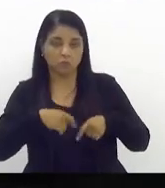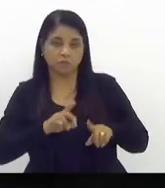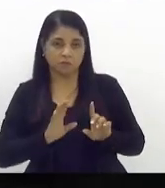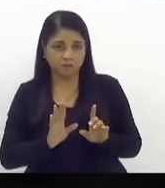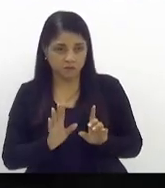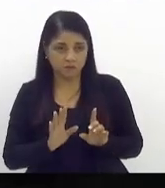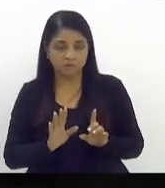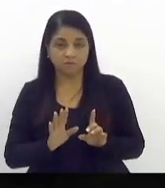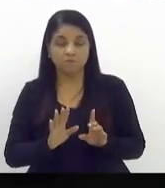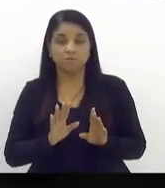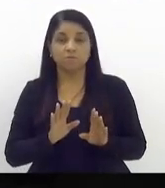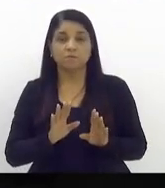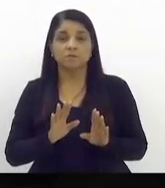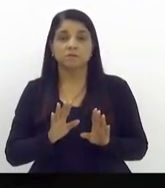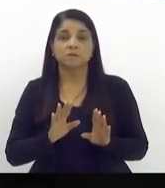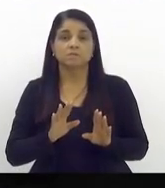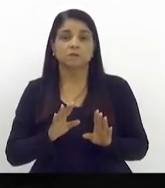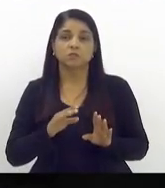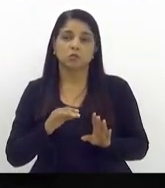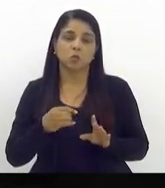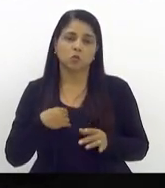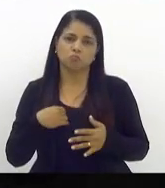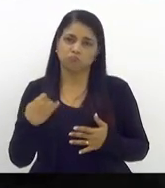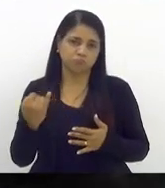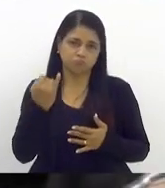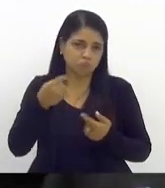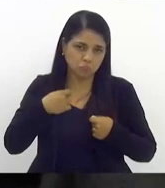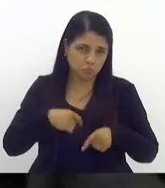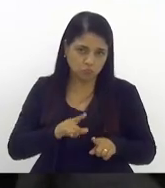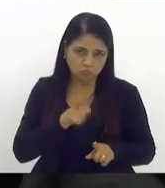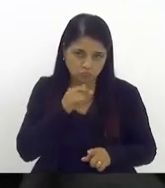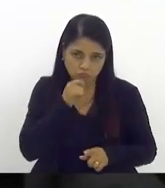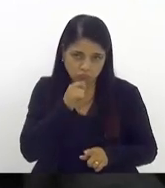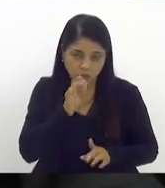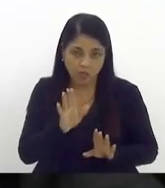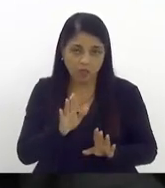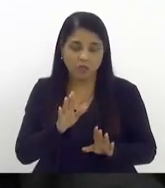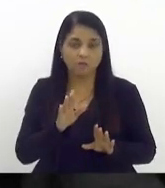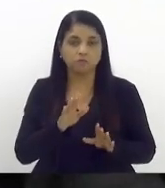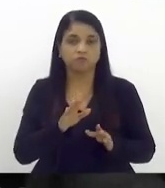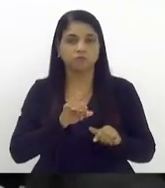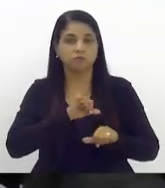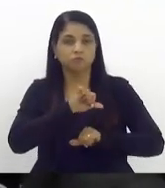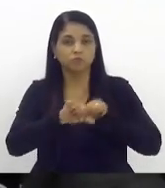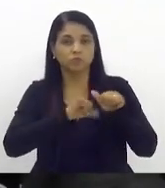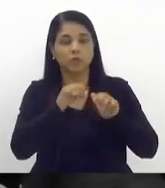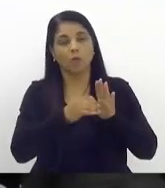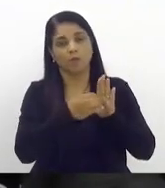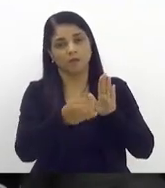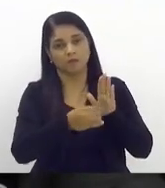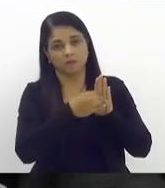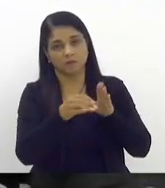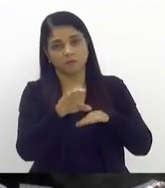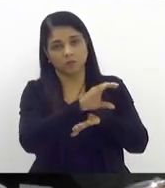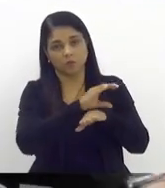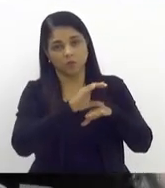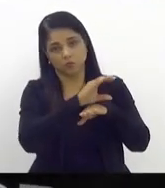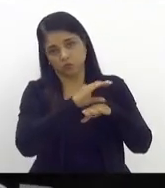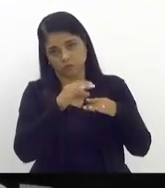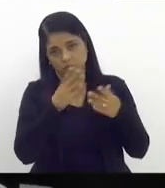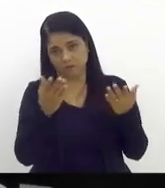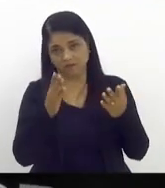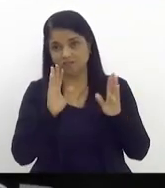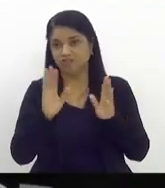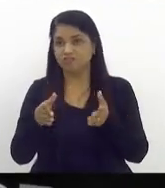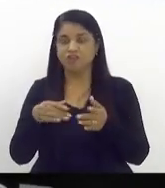Mas eu não me importo de mudar o parecer para constitucionalidade pura. É melhor, porque eles já fizeram isso. É,